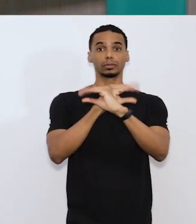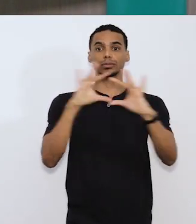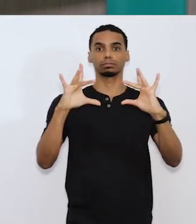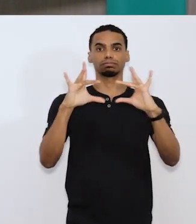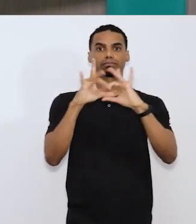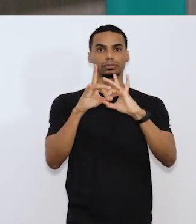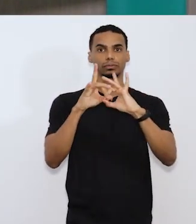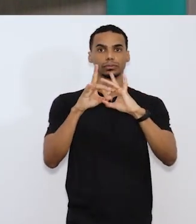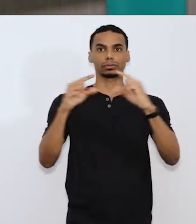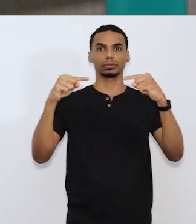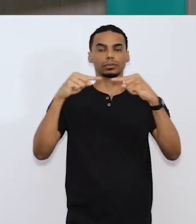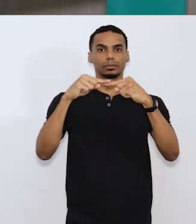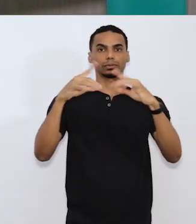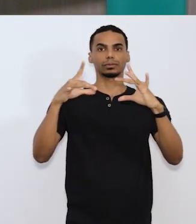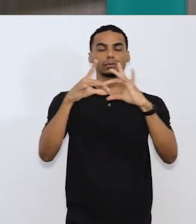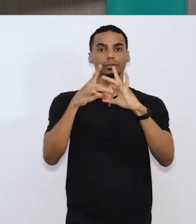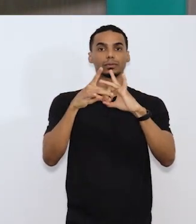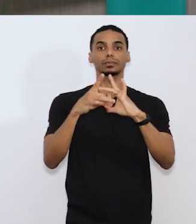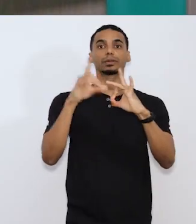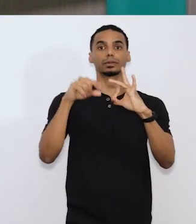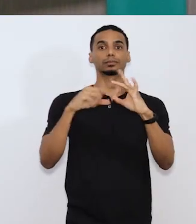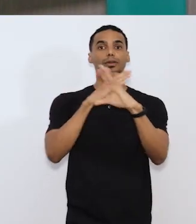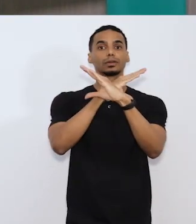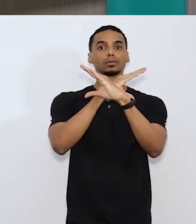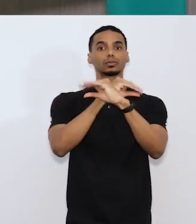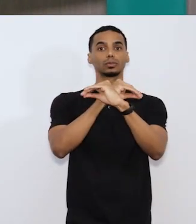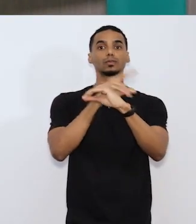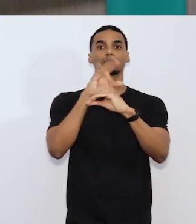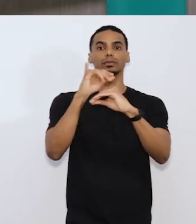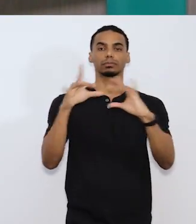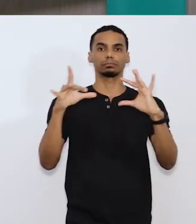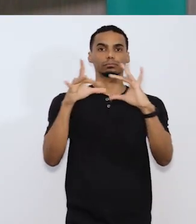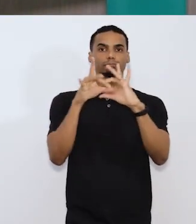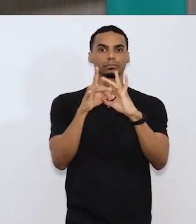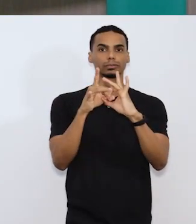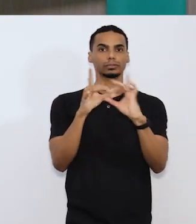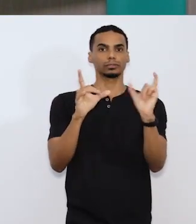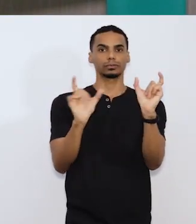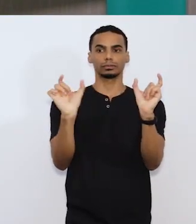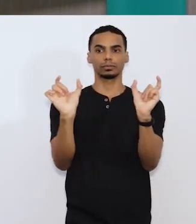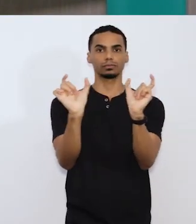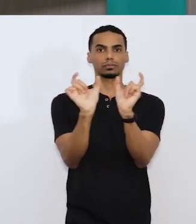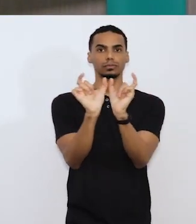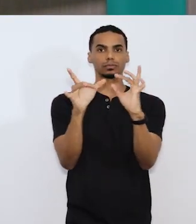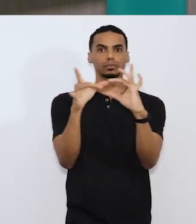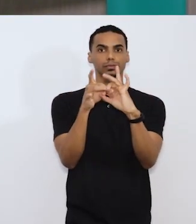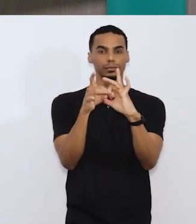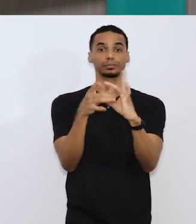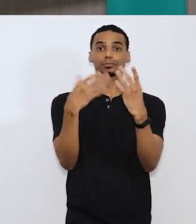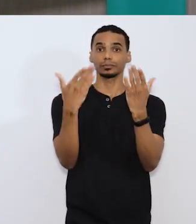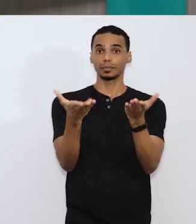de ligação. A conjunção ela vai ligar, ela vai juntar. E